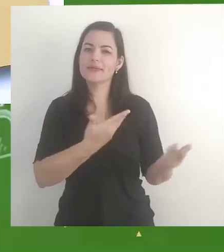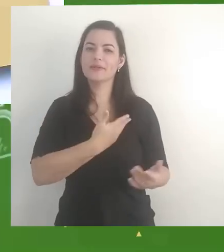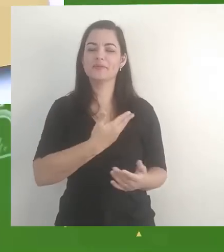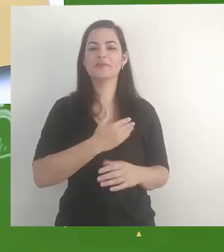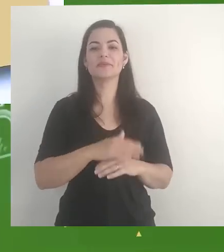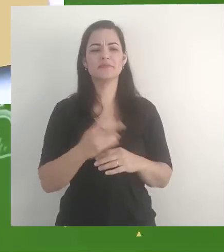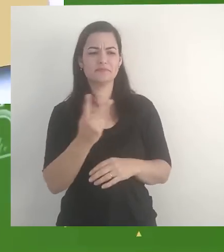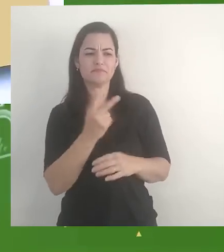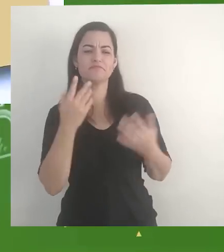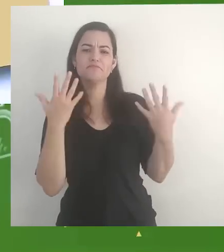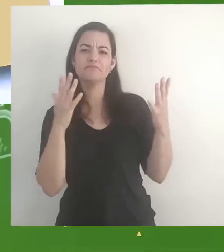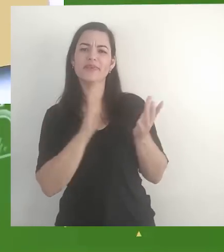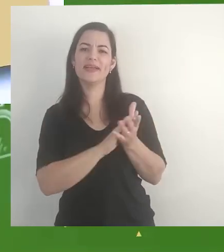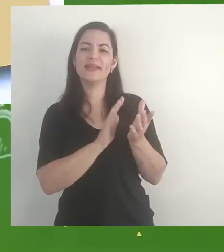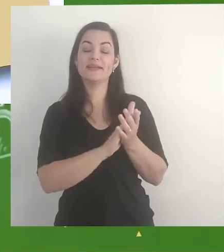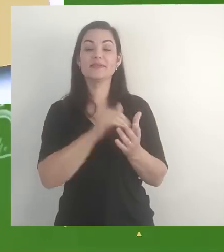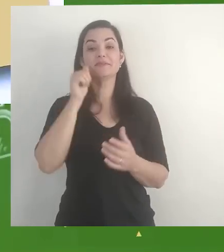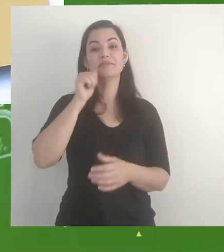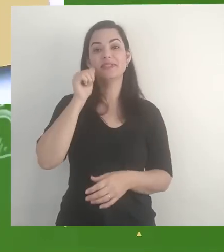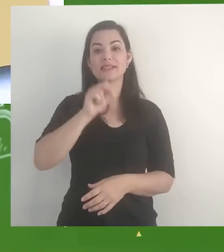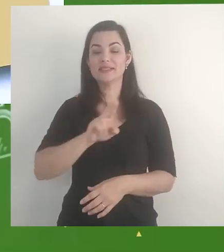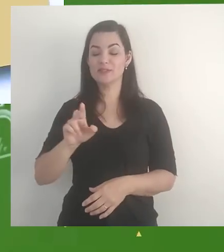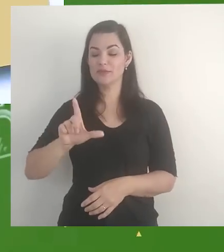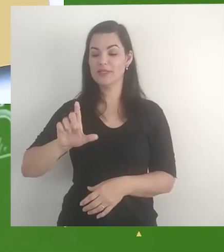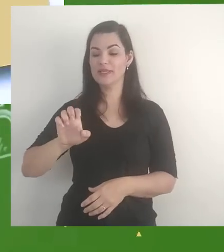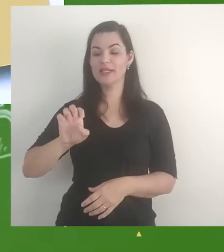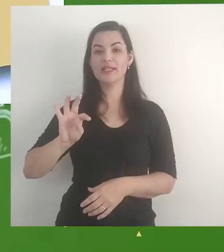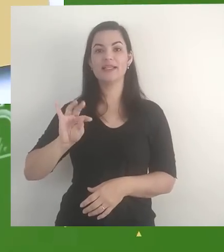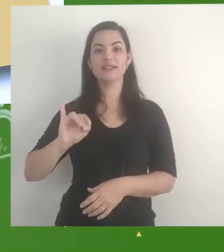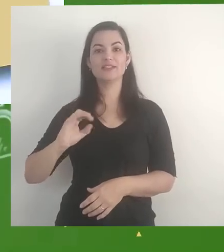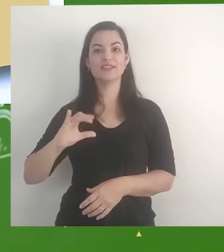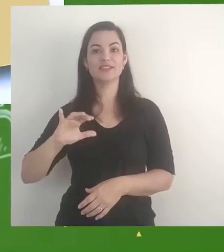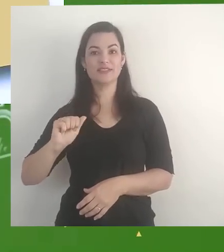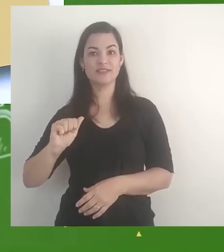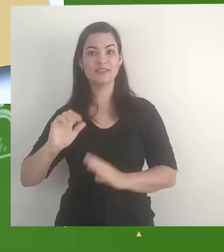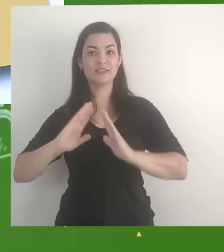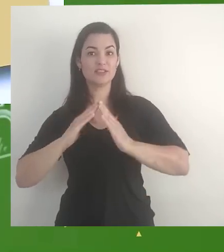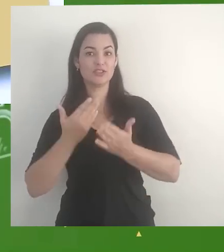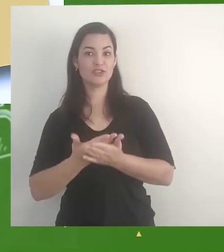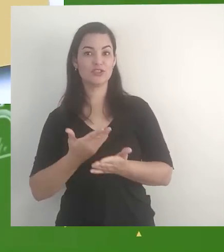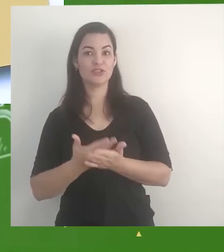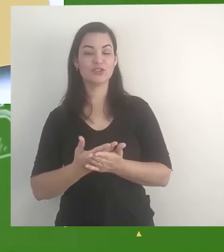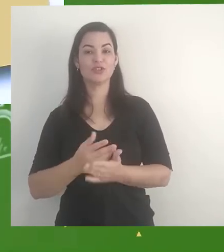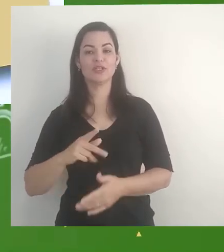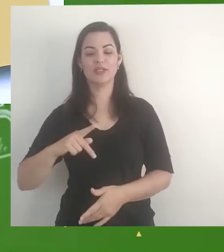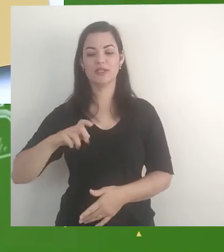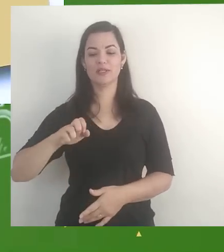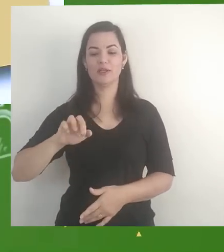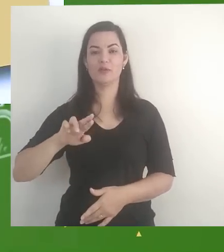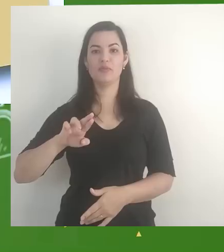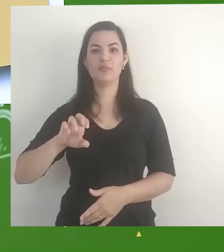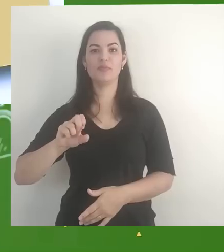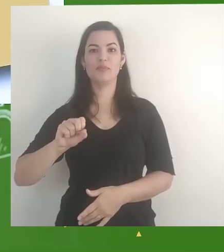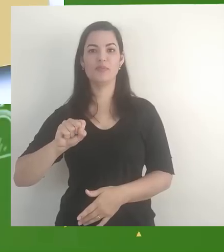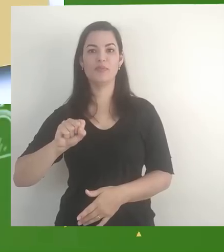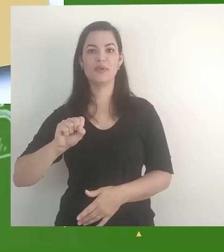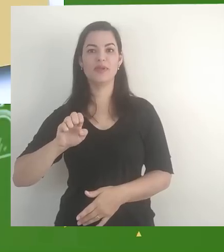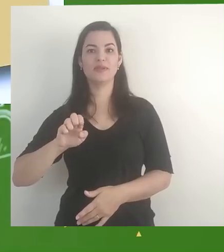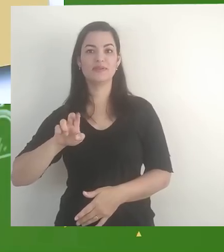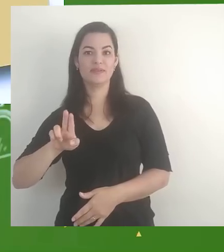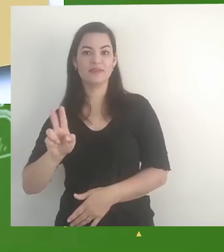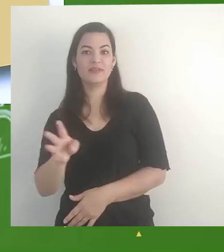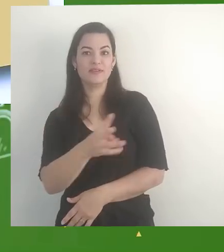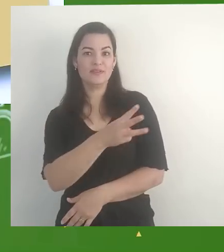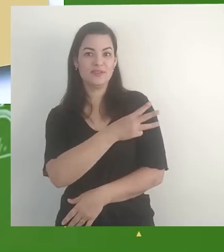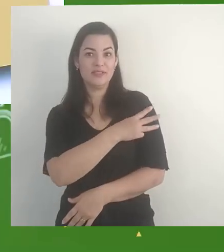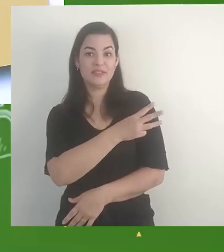parabéns. A Letícia Barbosa, da Escola Perseu Abramo, do 3º ano, diz que acredita que o avião se mantém no